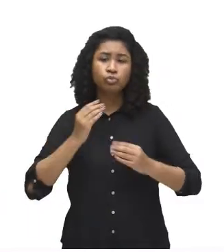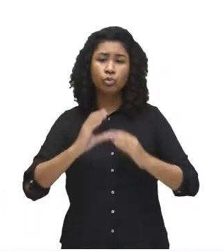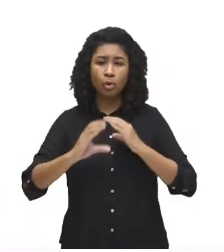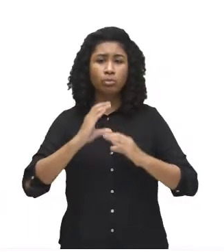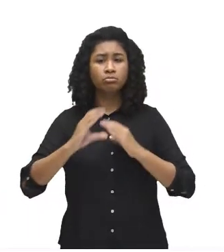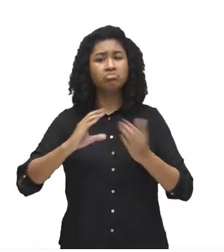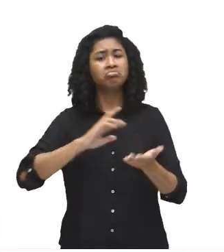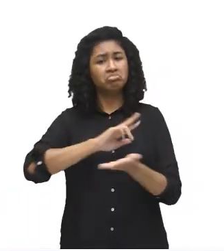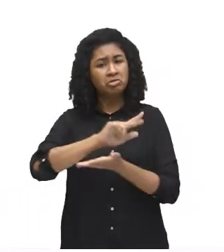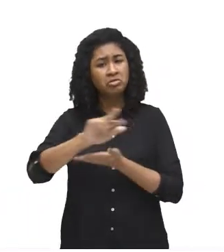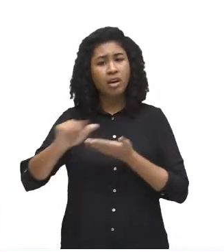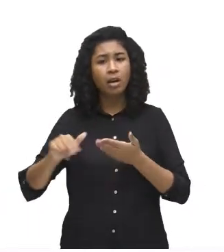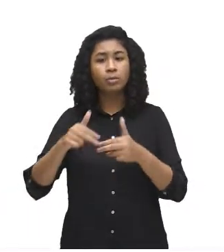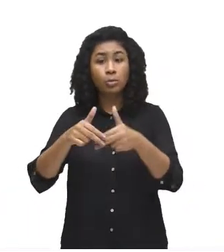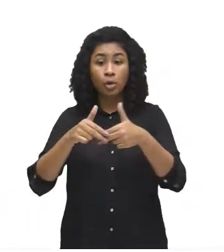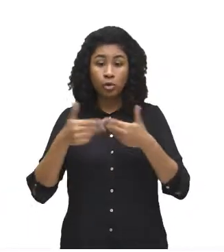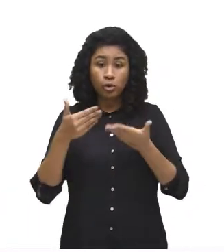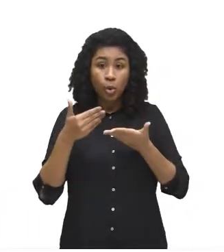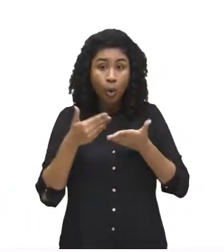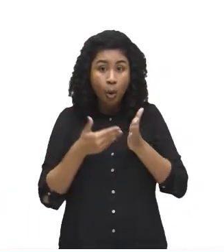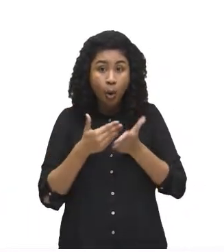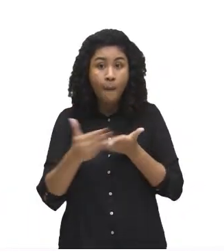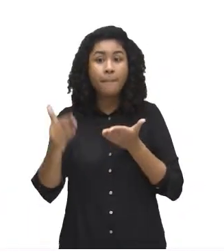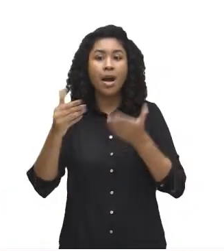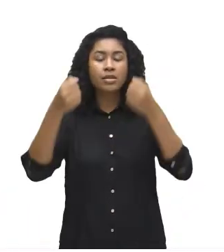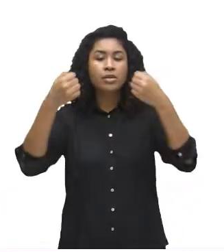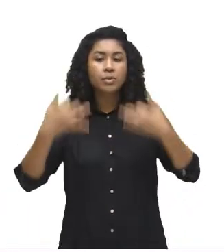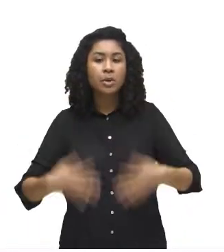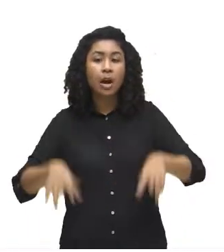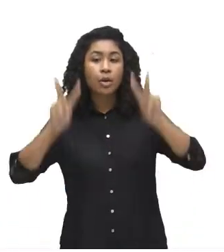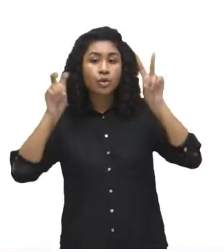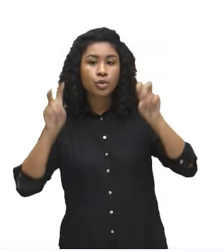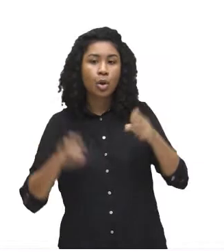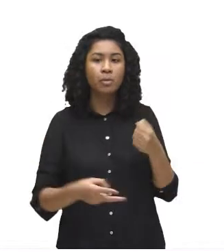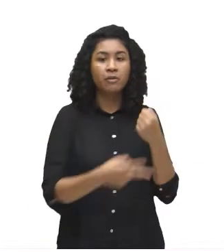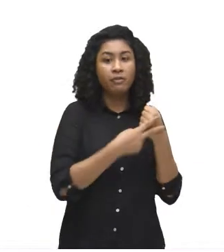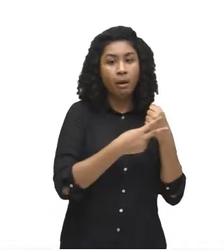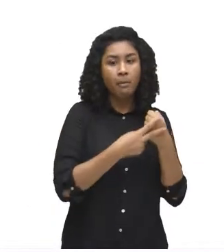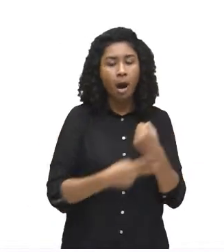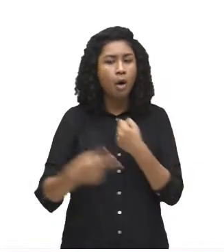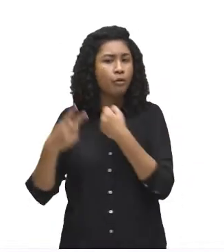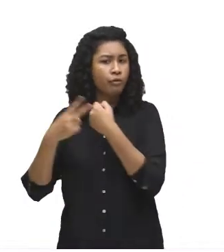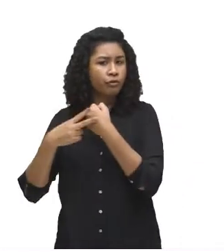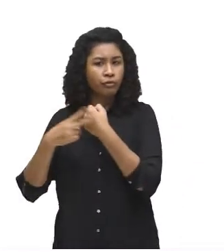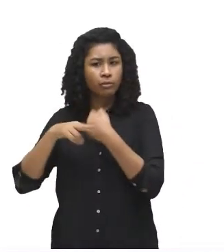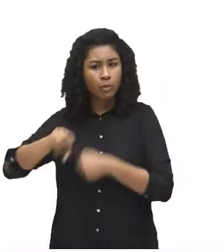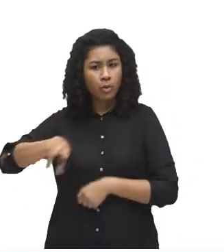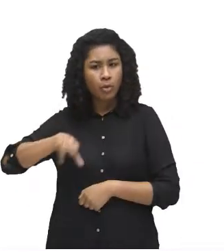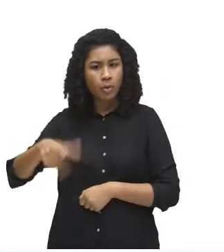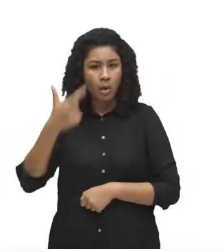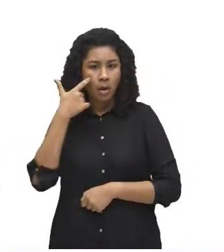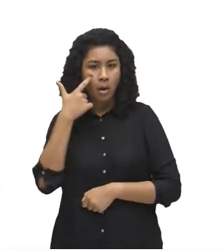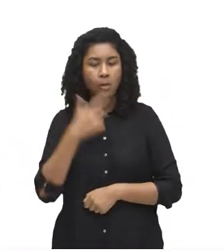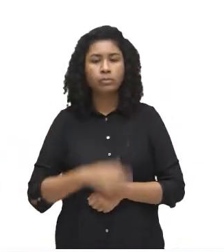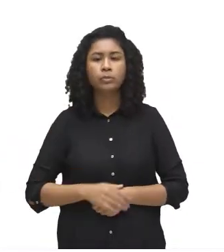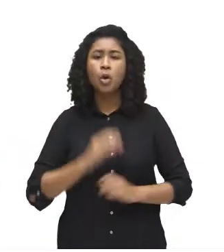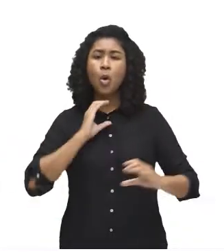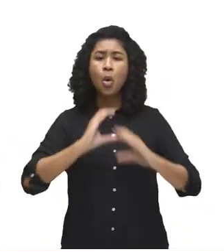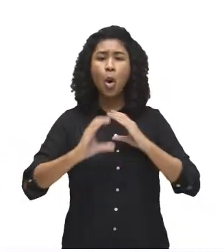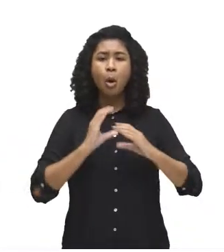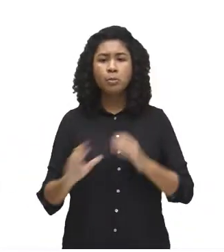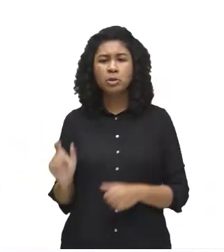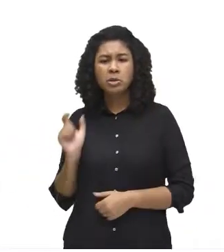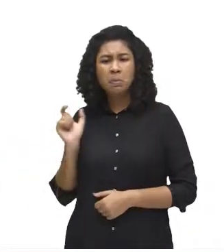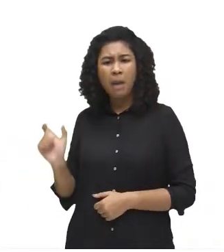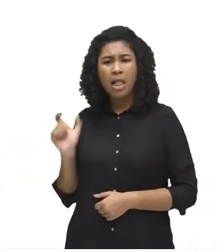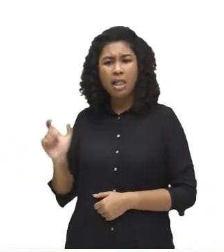verbal e não verbal. Por exemplo, nós nos comunicamos por palavras, sim ou não? Me responda aí. Você se comunica